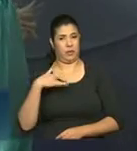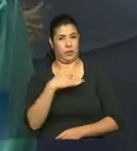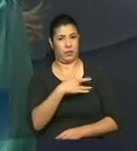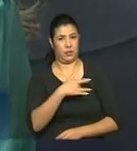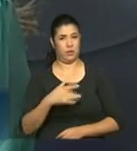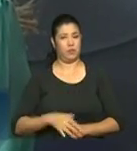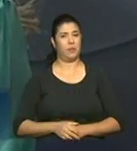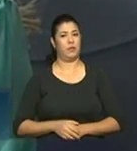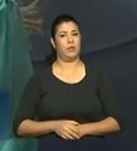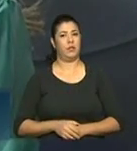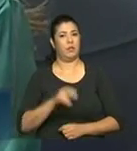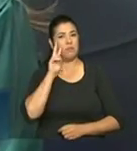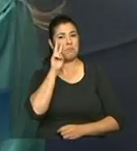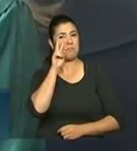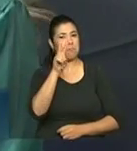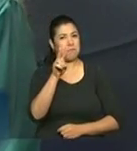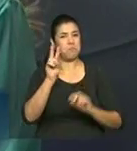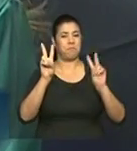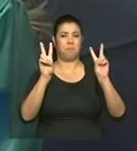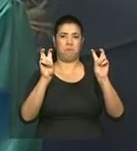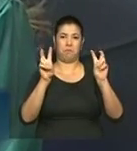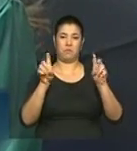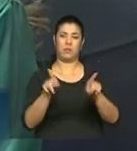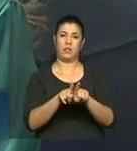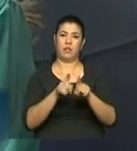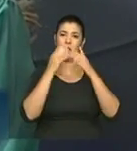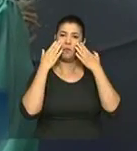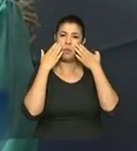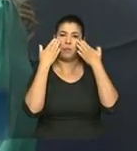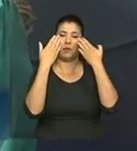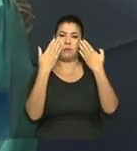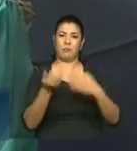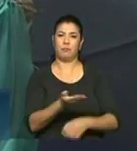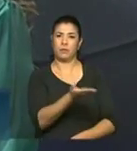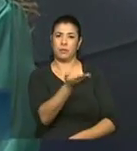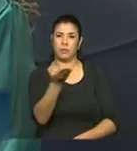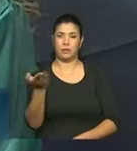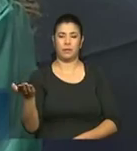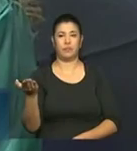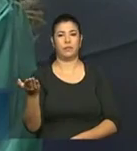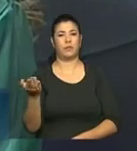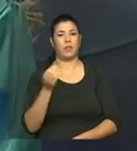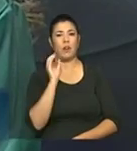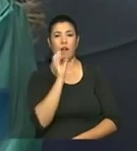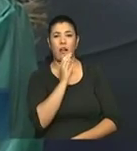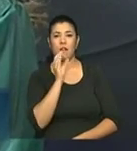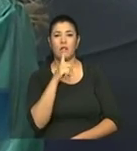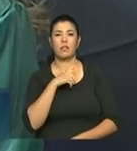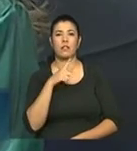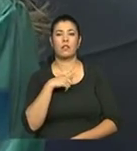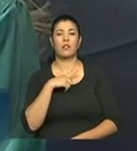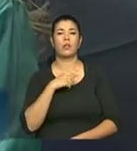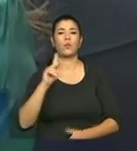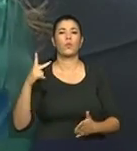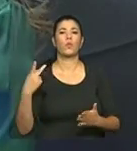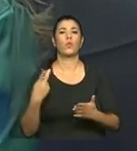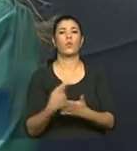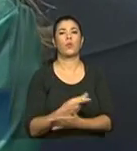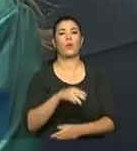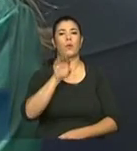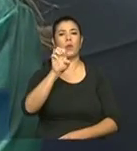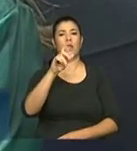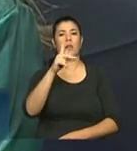grande atenção dada ao tema. Eu vou apresentar para os senhores, muito brevemente, a situação epidemiológica do